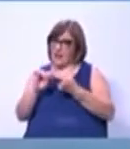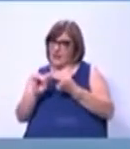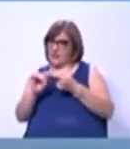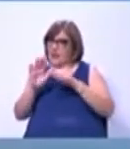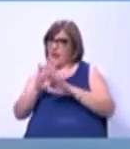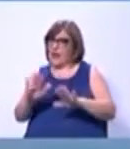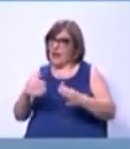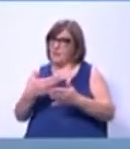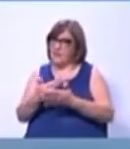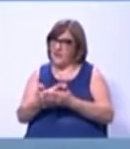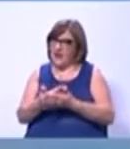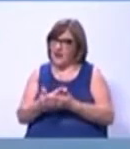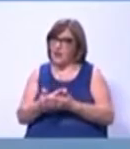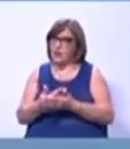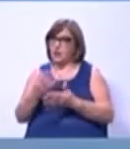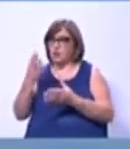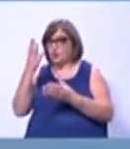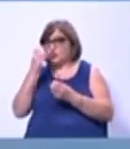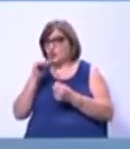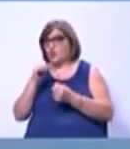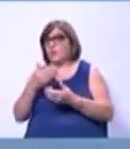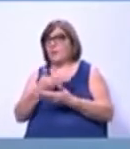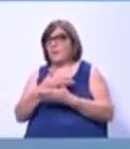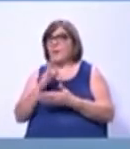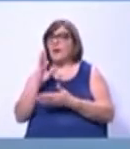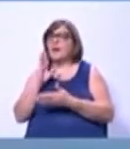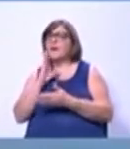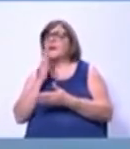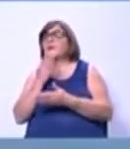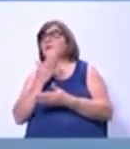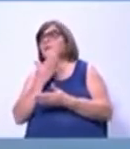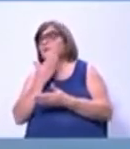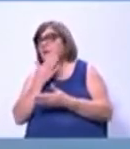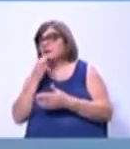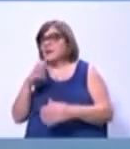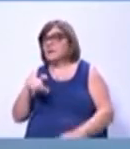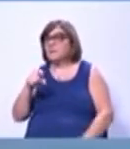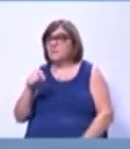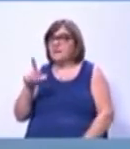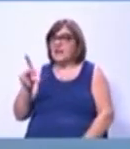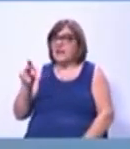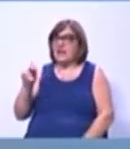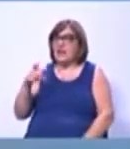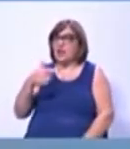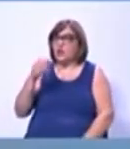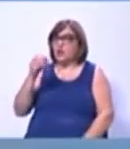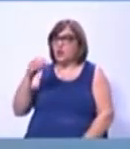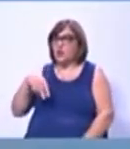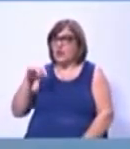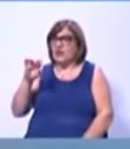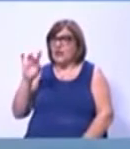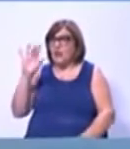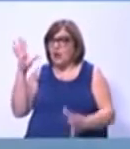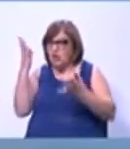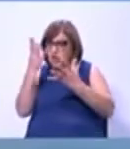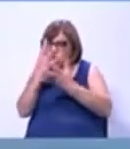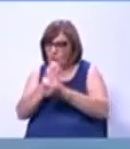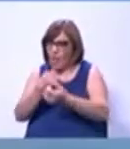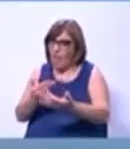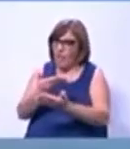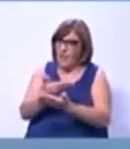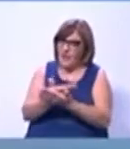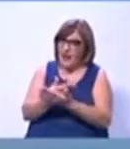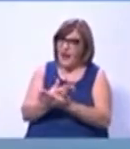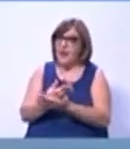seja, o sono dos bebês e o nosso também depende da melatonina, que é uma substância que nós segregamos com o escuro, e